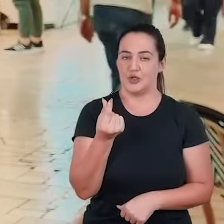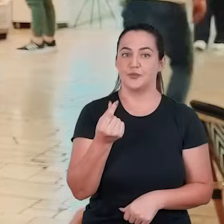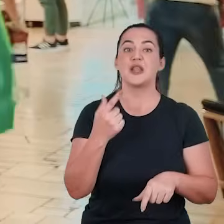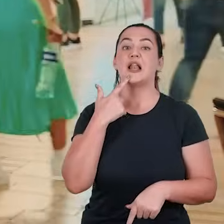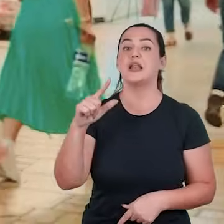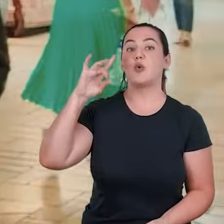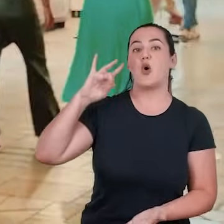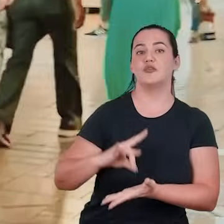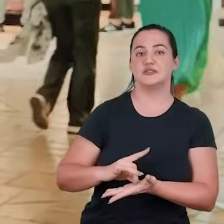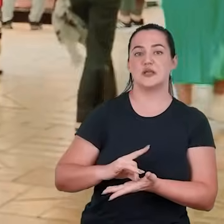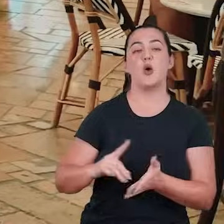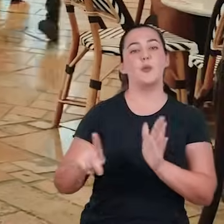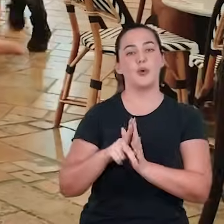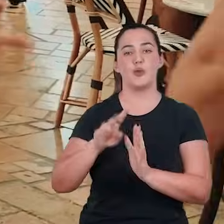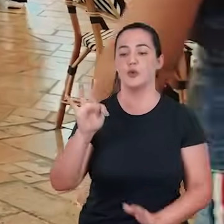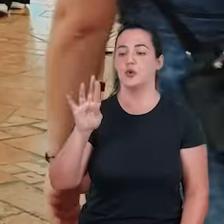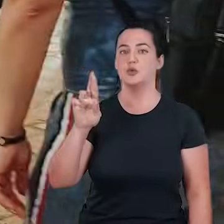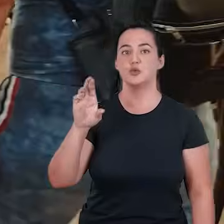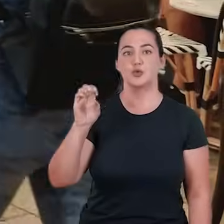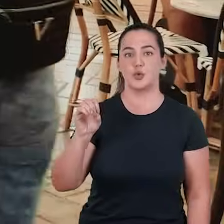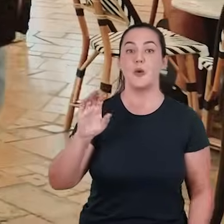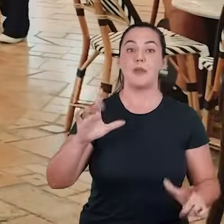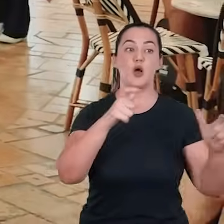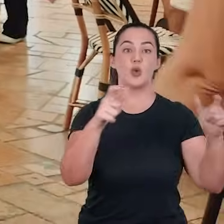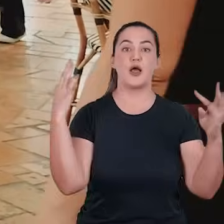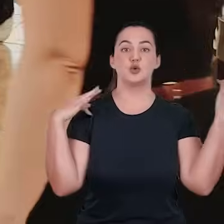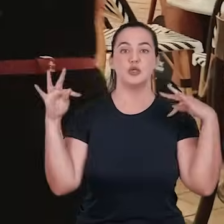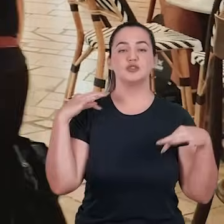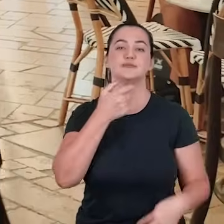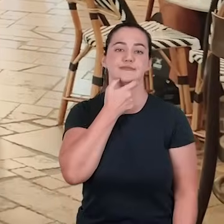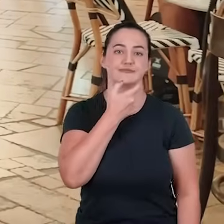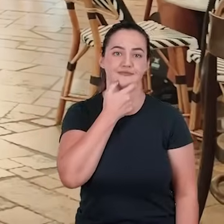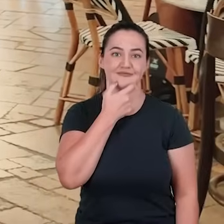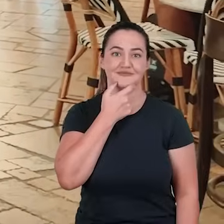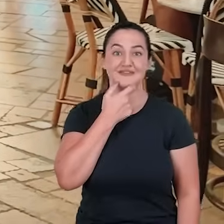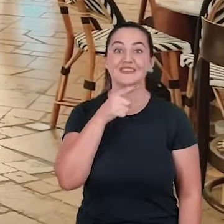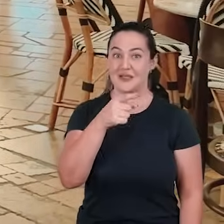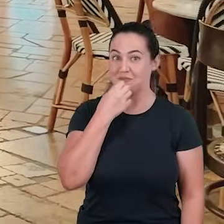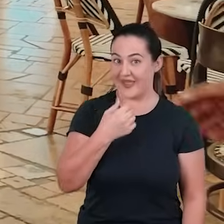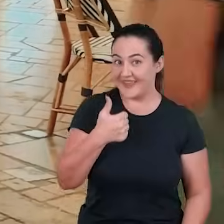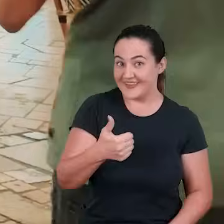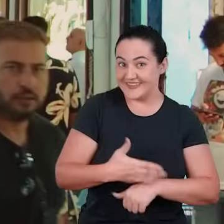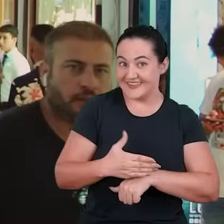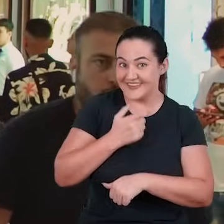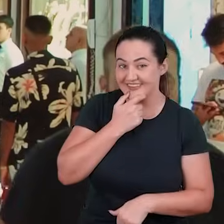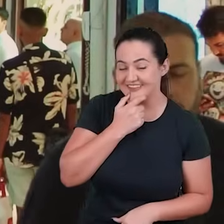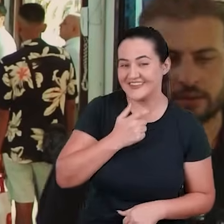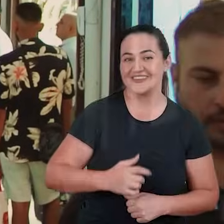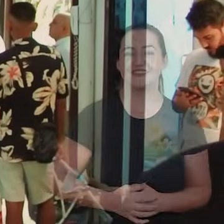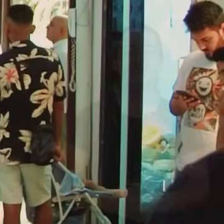A língua oficial é o turco, mas nos locais turísticos eles falam inglês. E aí, o seu verbo to be tá ok?